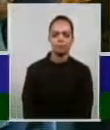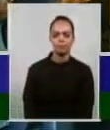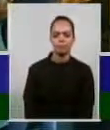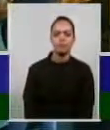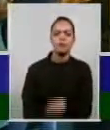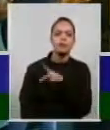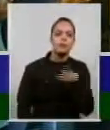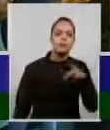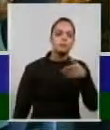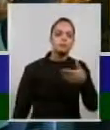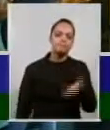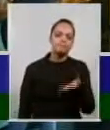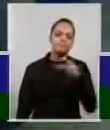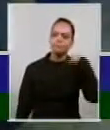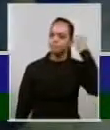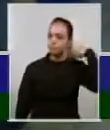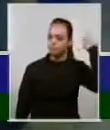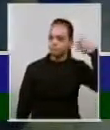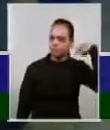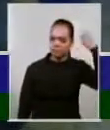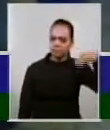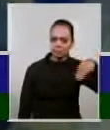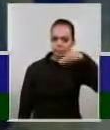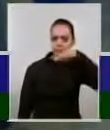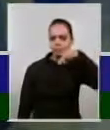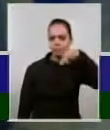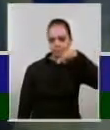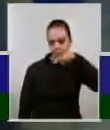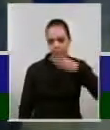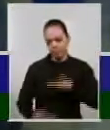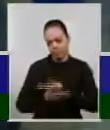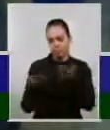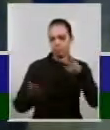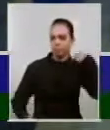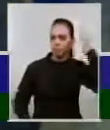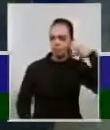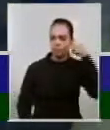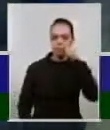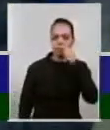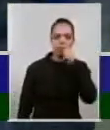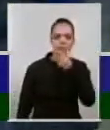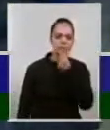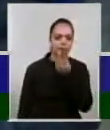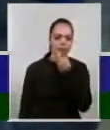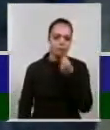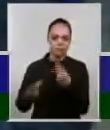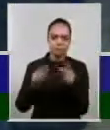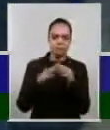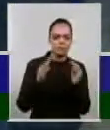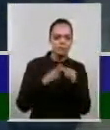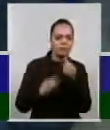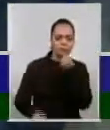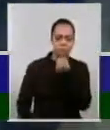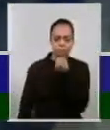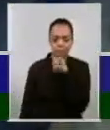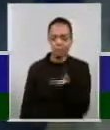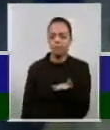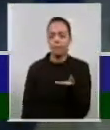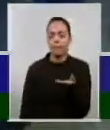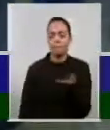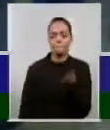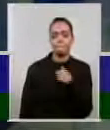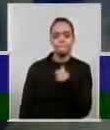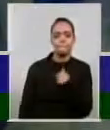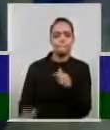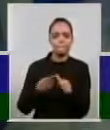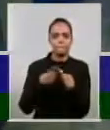Senhor presidente, vereador Márcio Nobre, senhores vereadores, vereadoras, senhoras e senhores, senhores da imprensa,